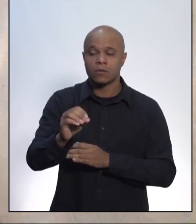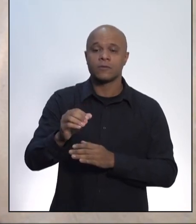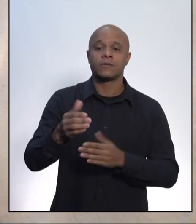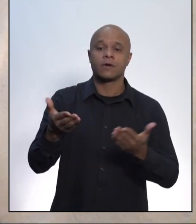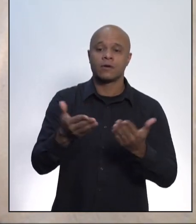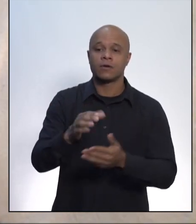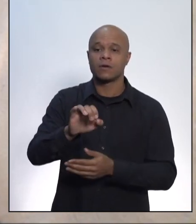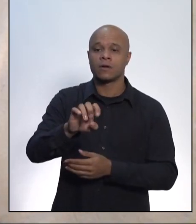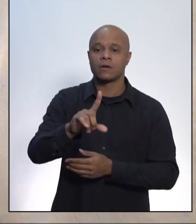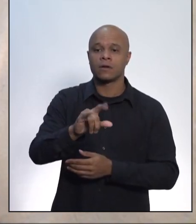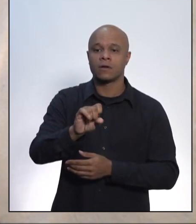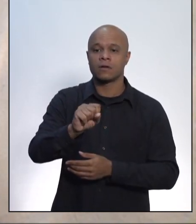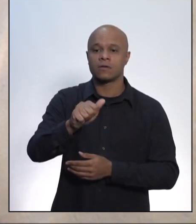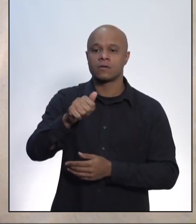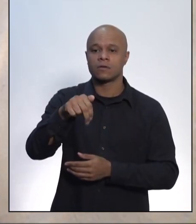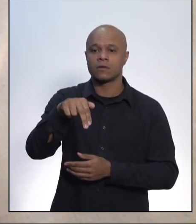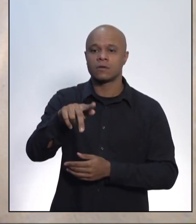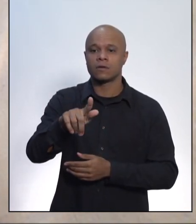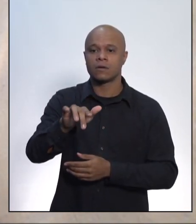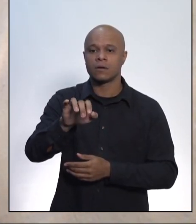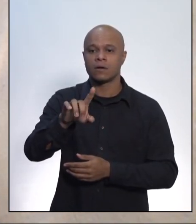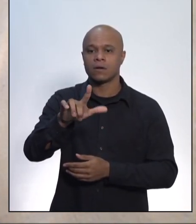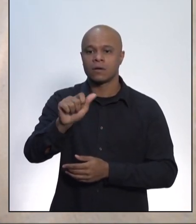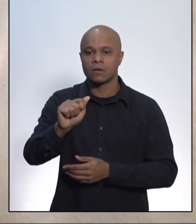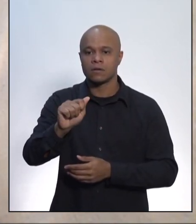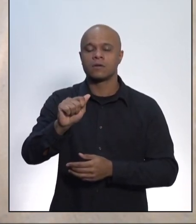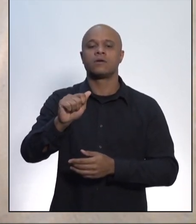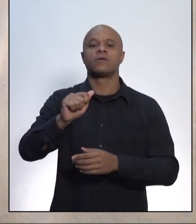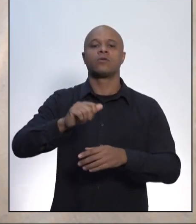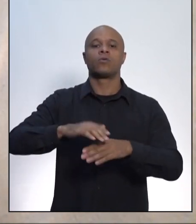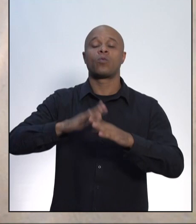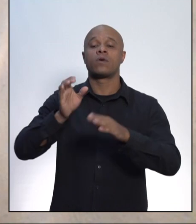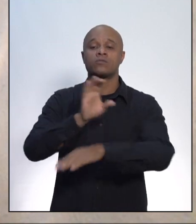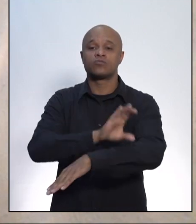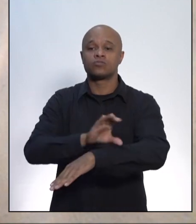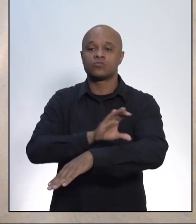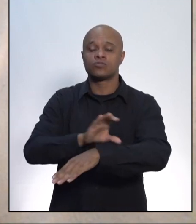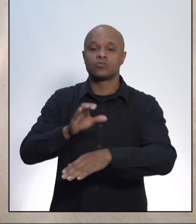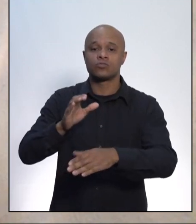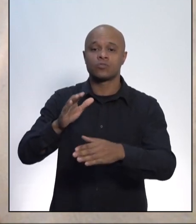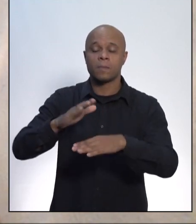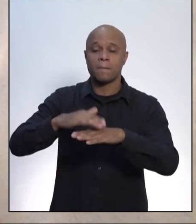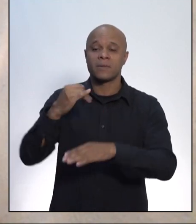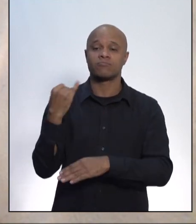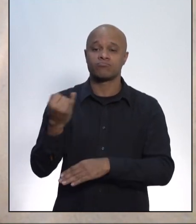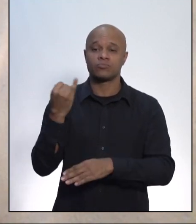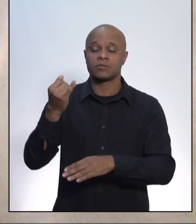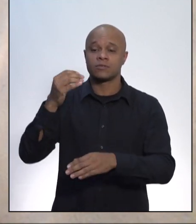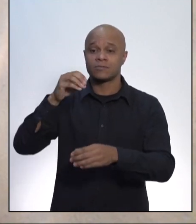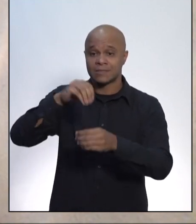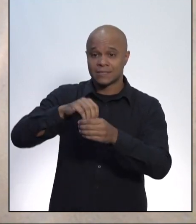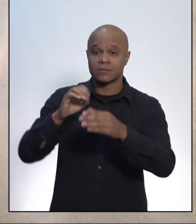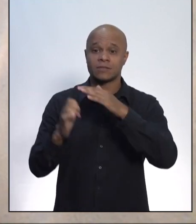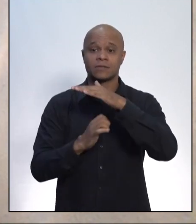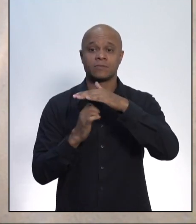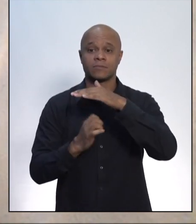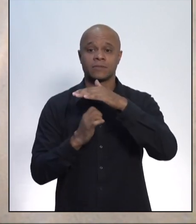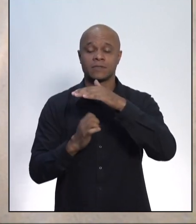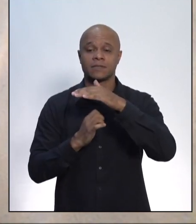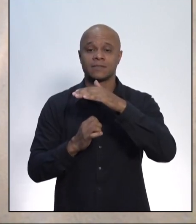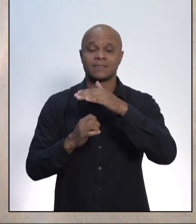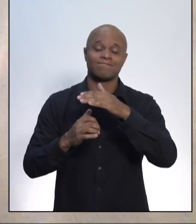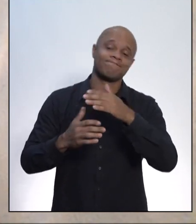quer saber quais são os cursos de formação que interessam para as empresas. Elisângela, isso vai depender muito